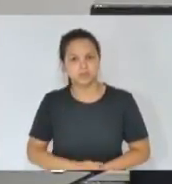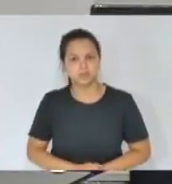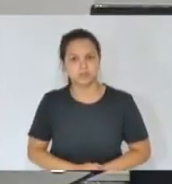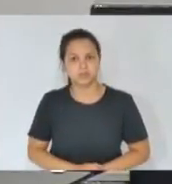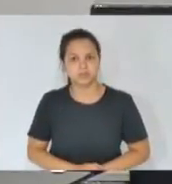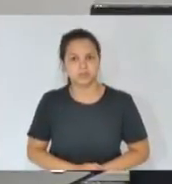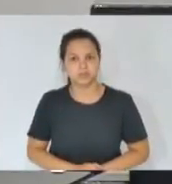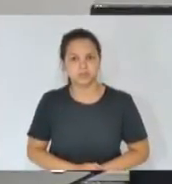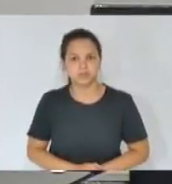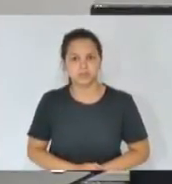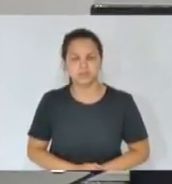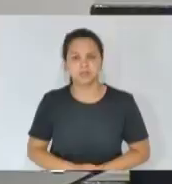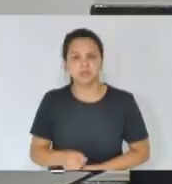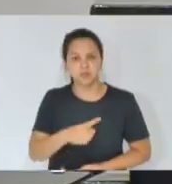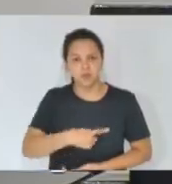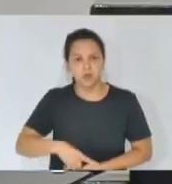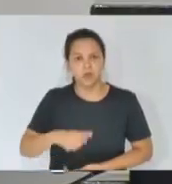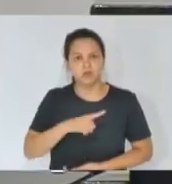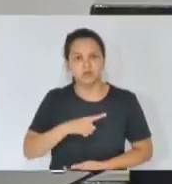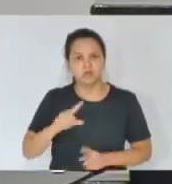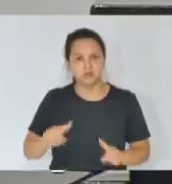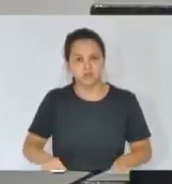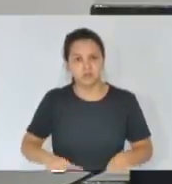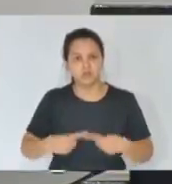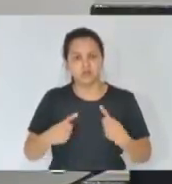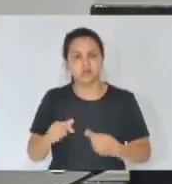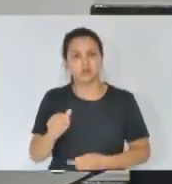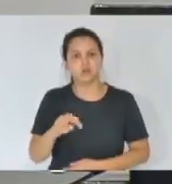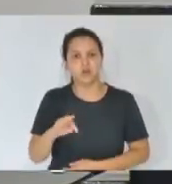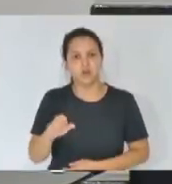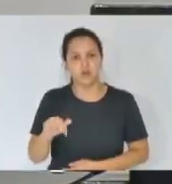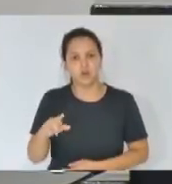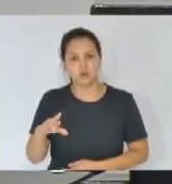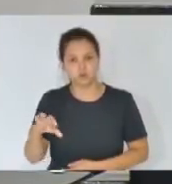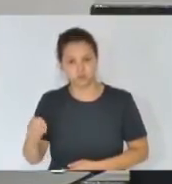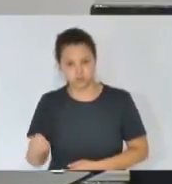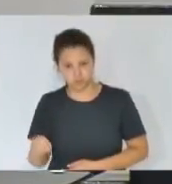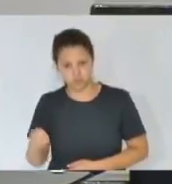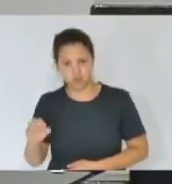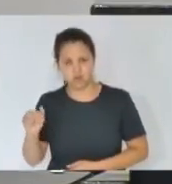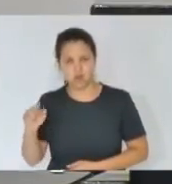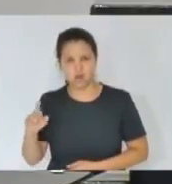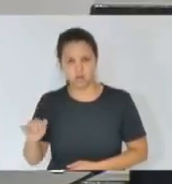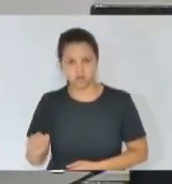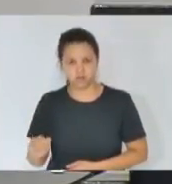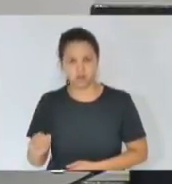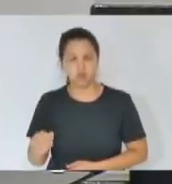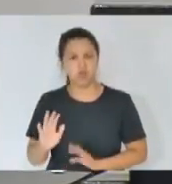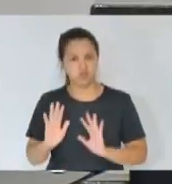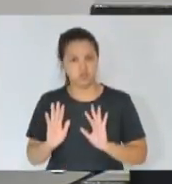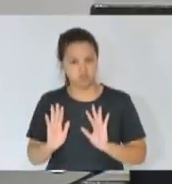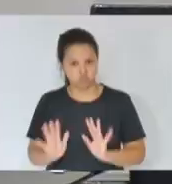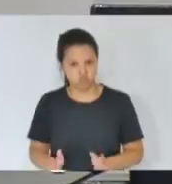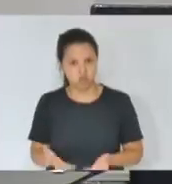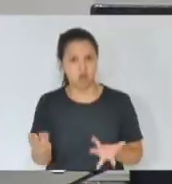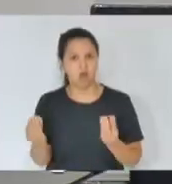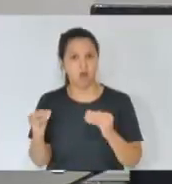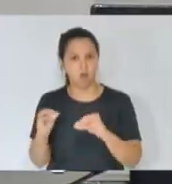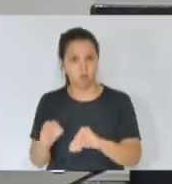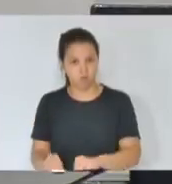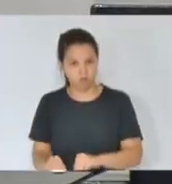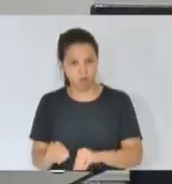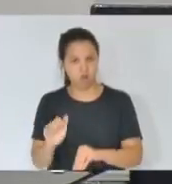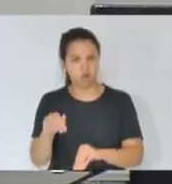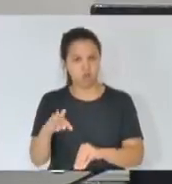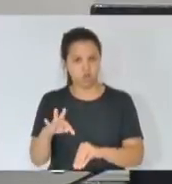nós temos o desafio da Antônio Rael. Já foram colocados na Antônio Rael 240